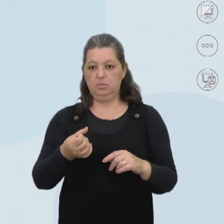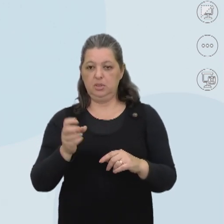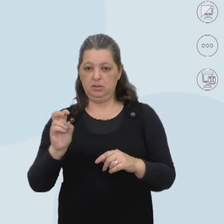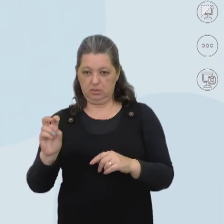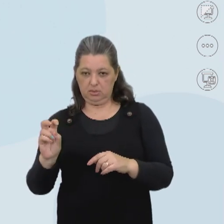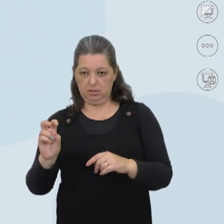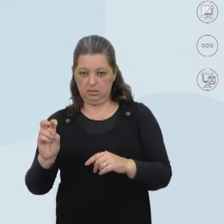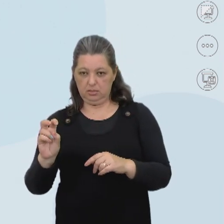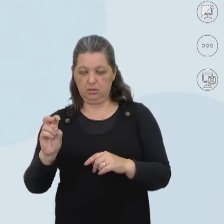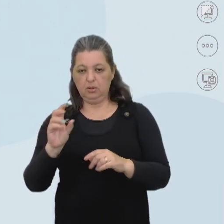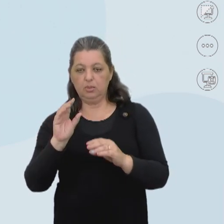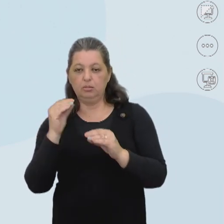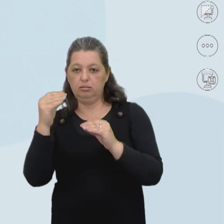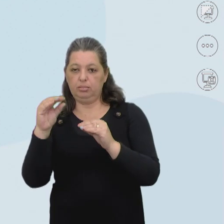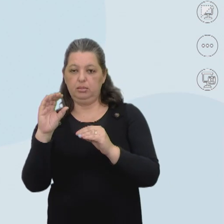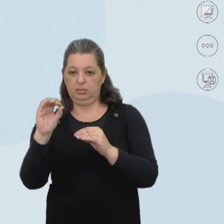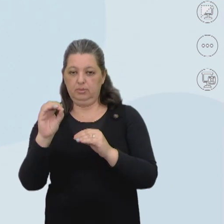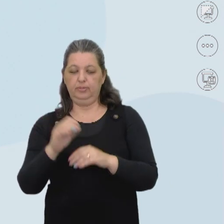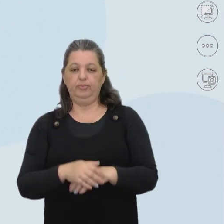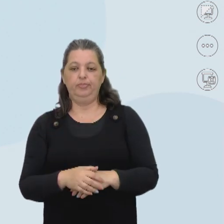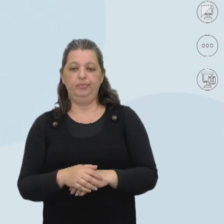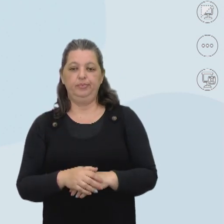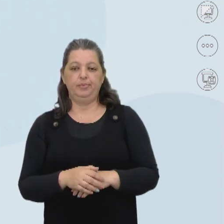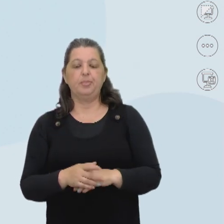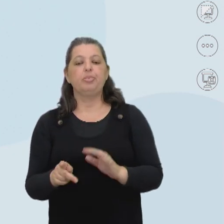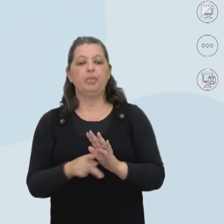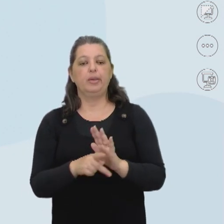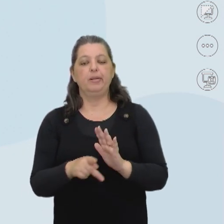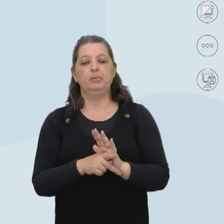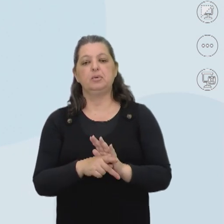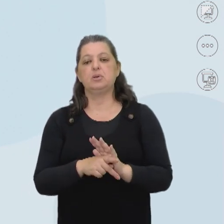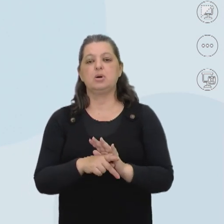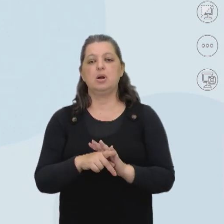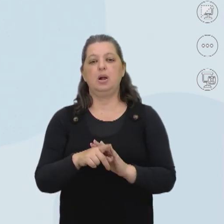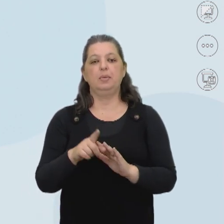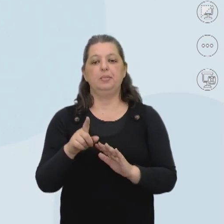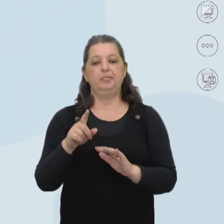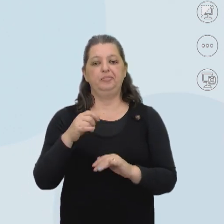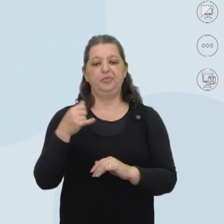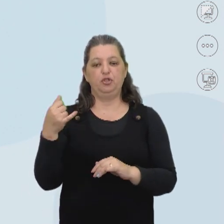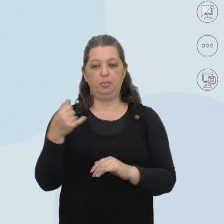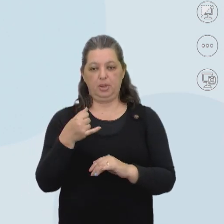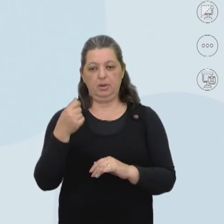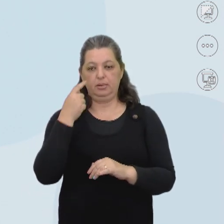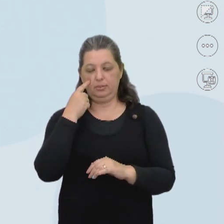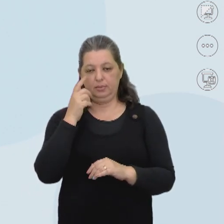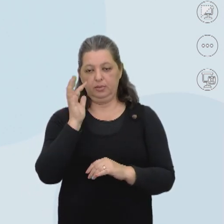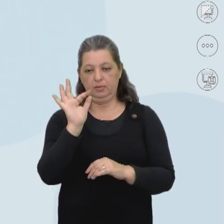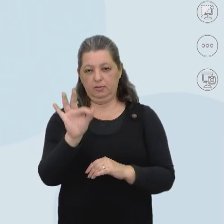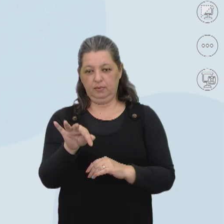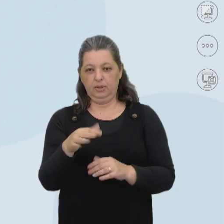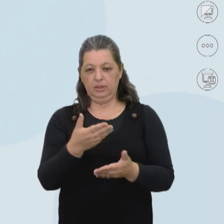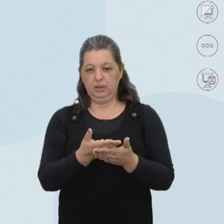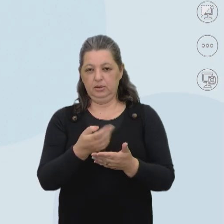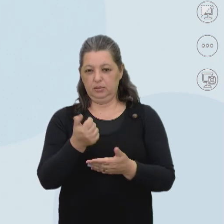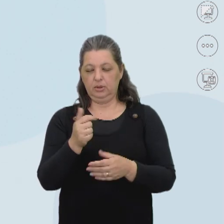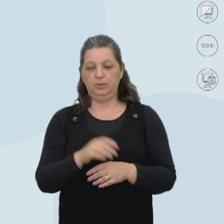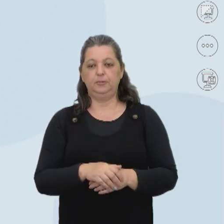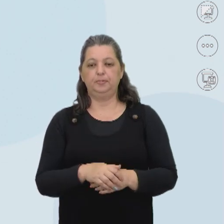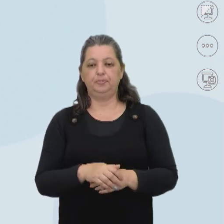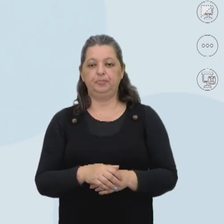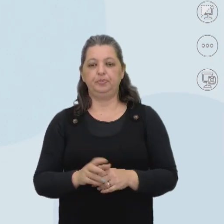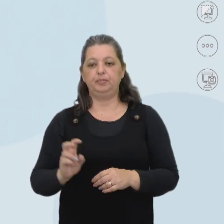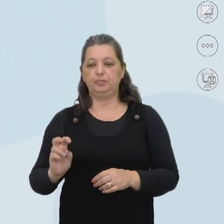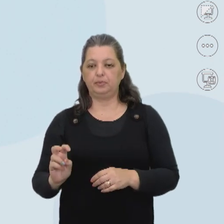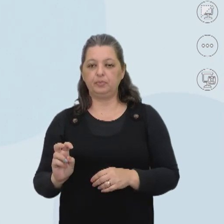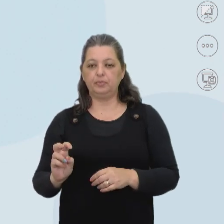7,065. Completo com 0 e faço essa conta de menos. Vou fazer rapidinho, está acabando a minha aula. 10 menos 5,